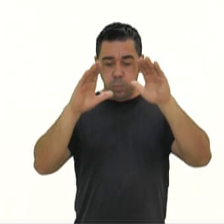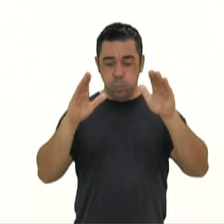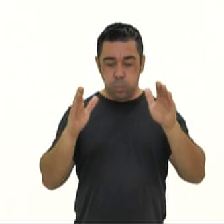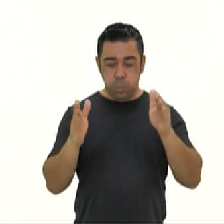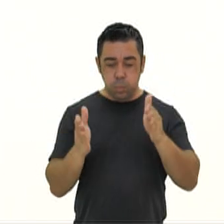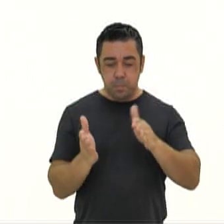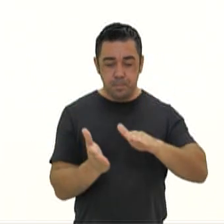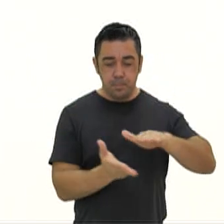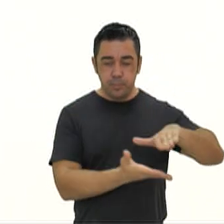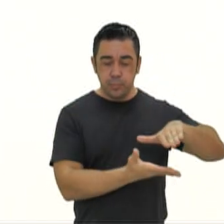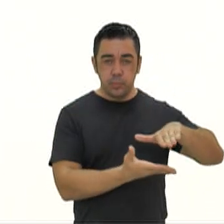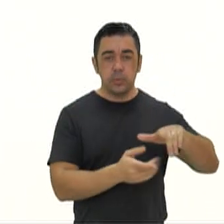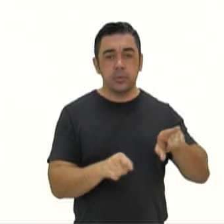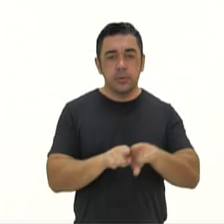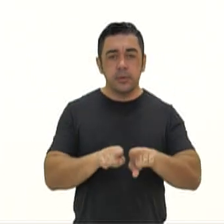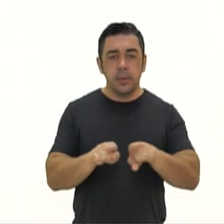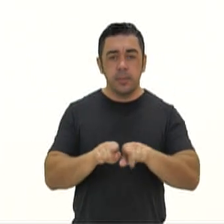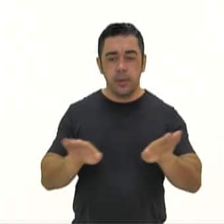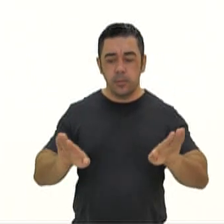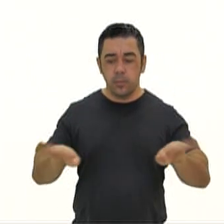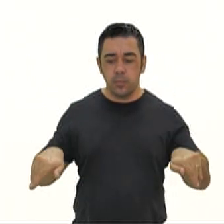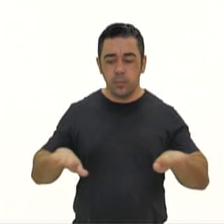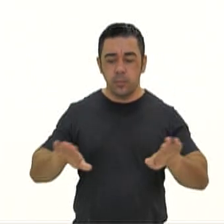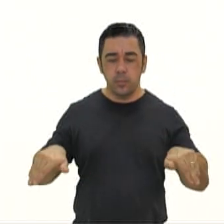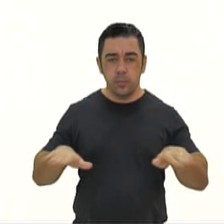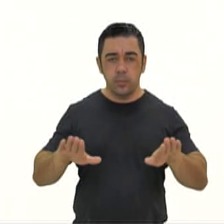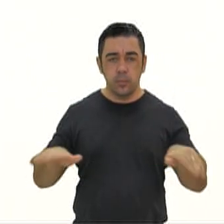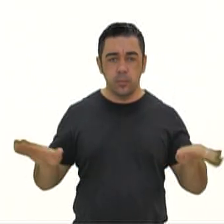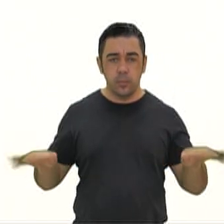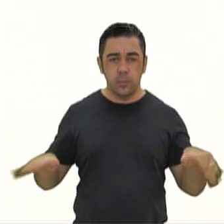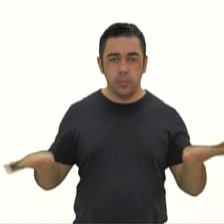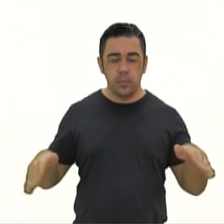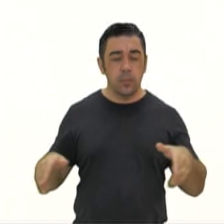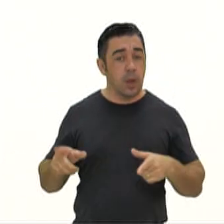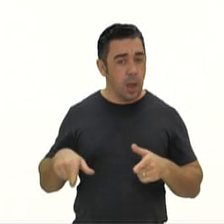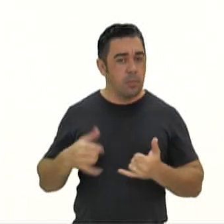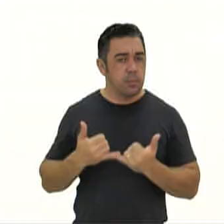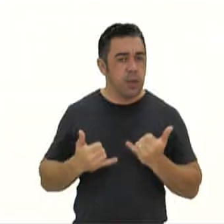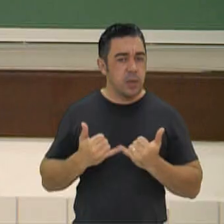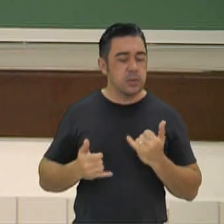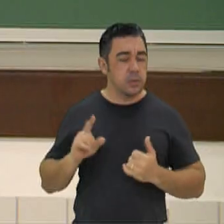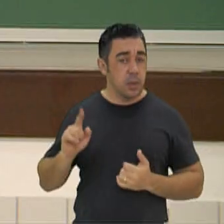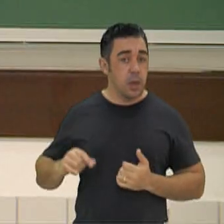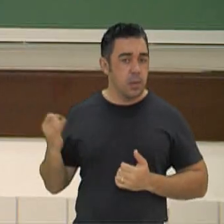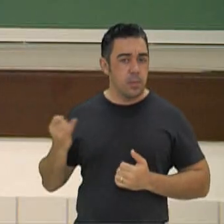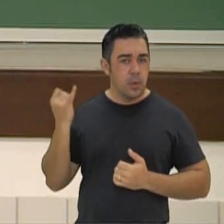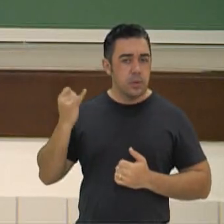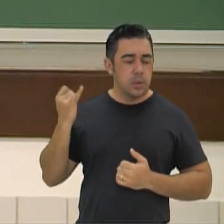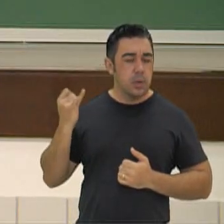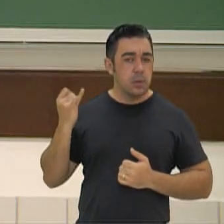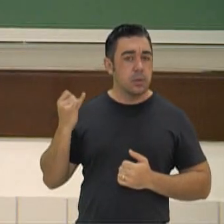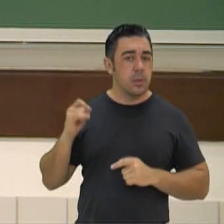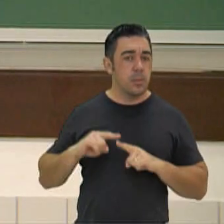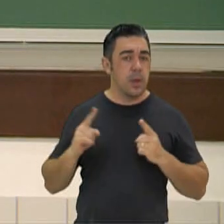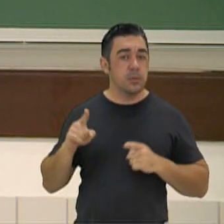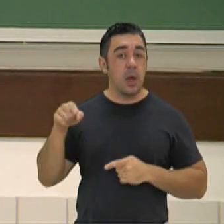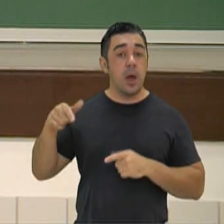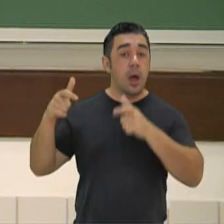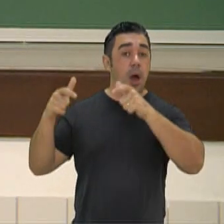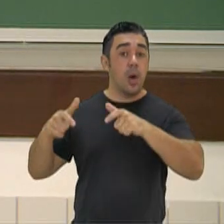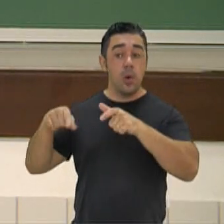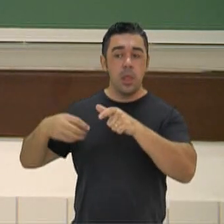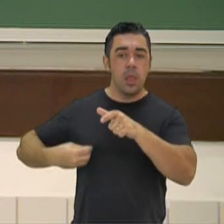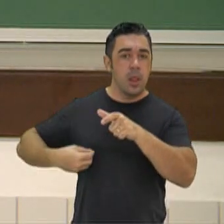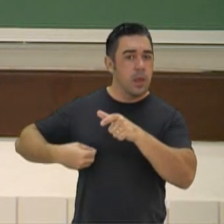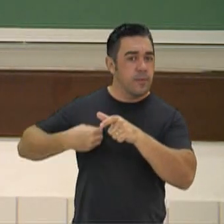presença de nadadeiras, a gente já consegue encontrar algumas semelhanças. Essas semelhanças são extremamente importantes para o ambiente onde eles